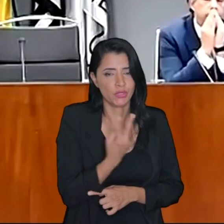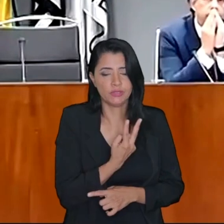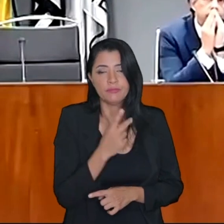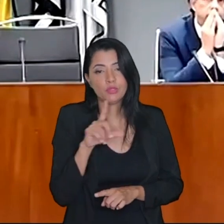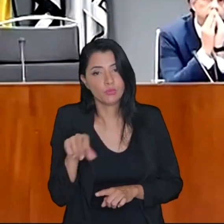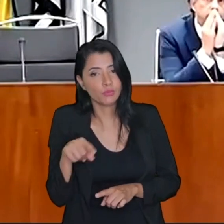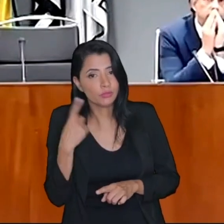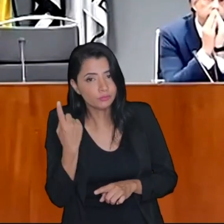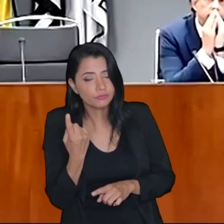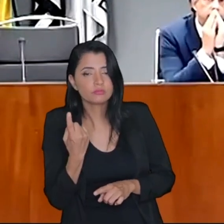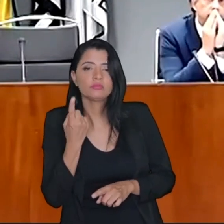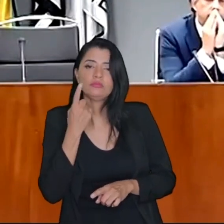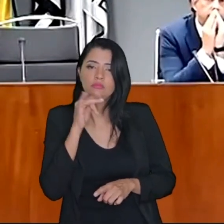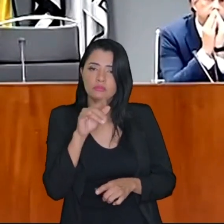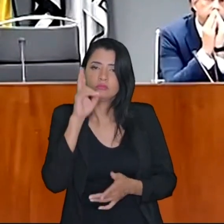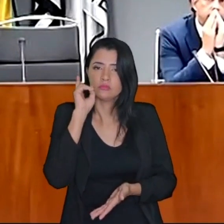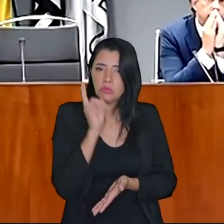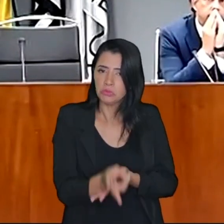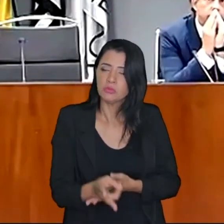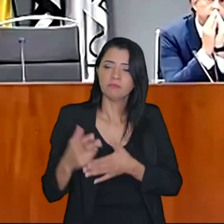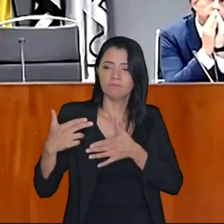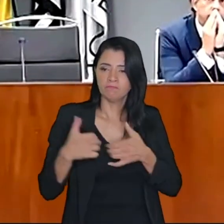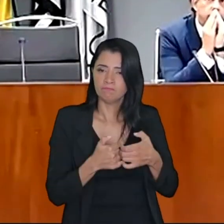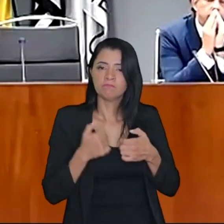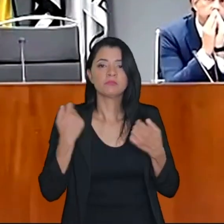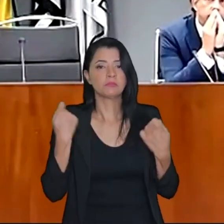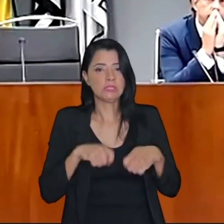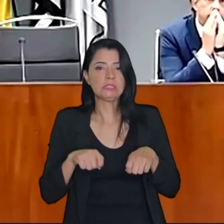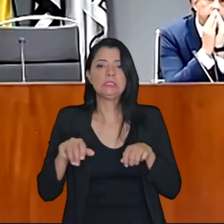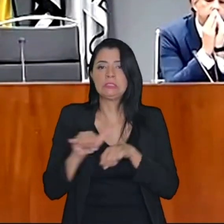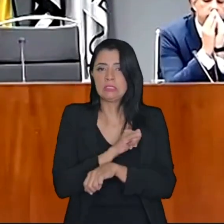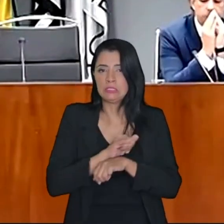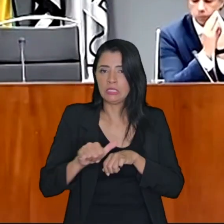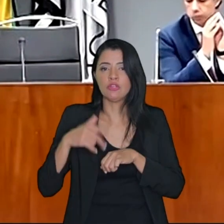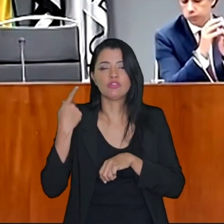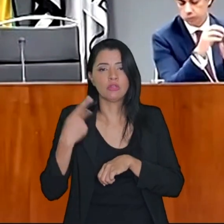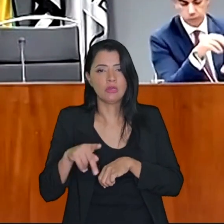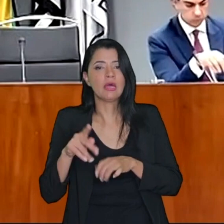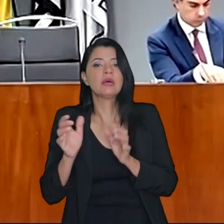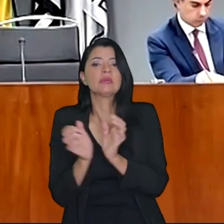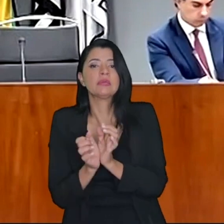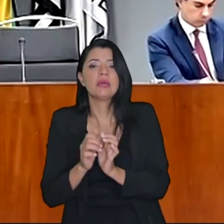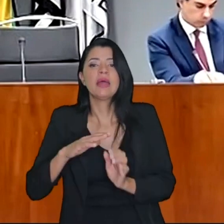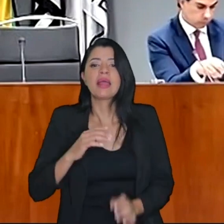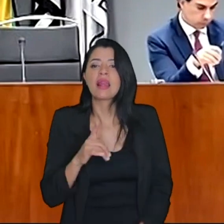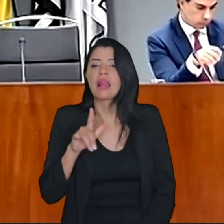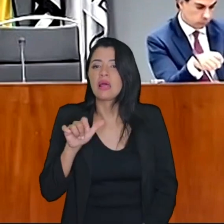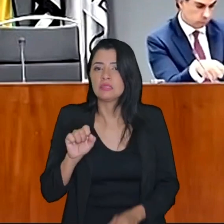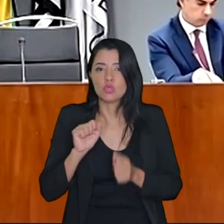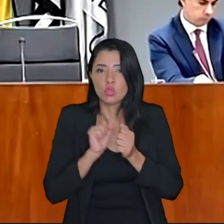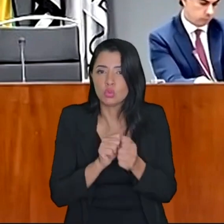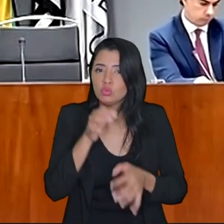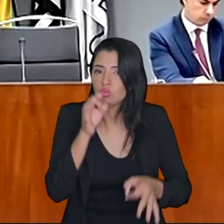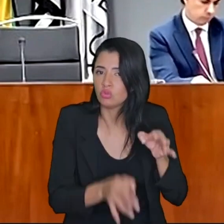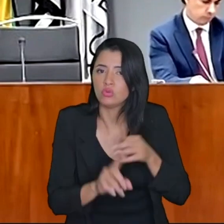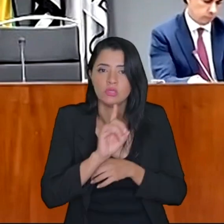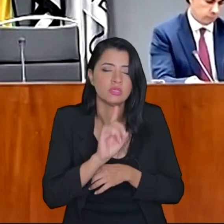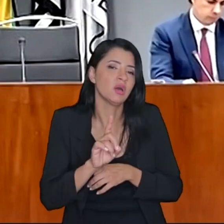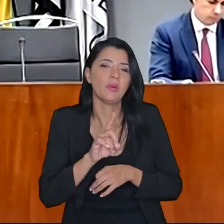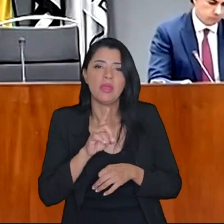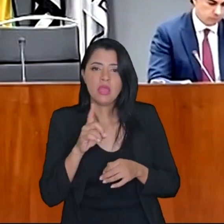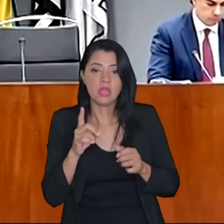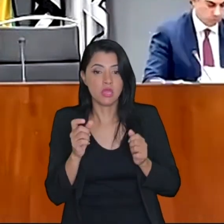E se houver uma permanência desse conflito, ele tem que tomar as medidas junto à entidade de classe, não junto ao juiz e muito menos junto